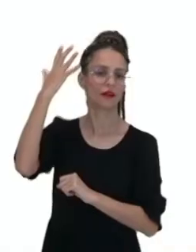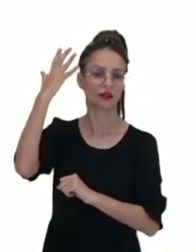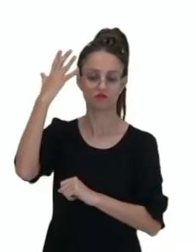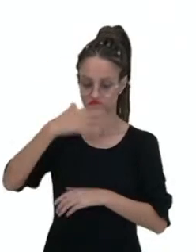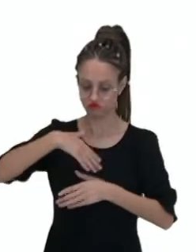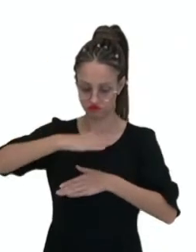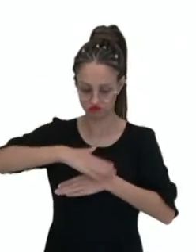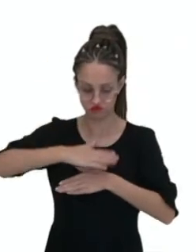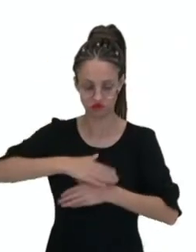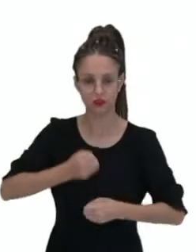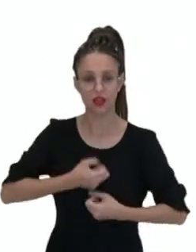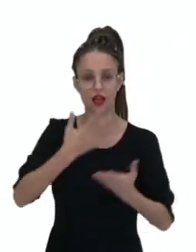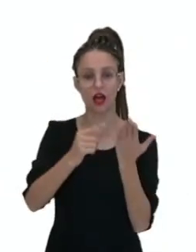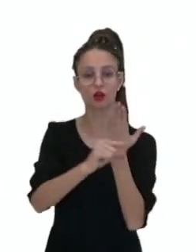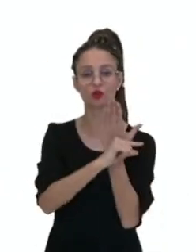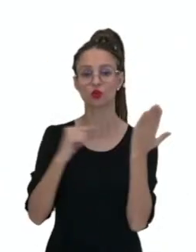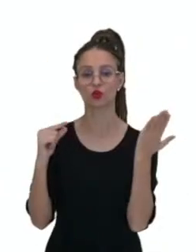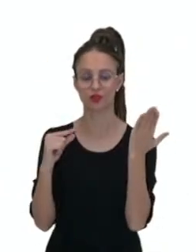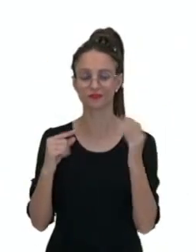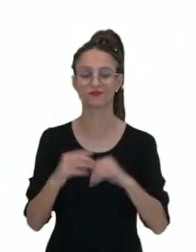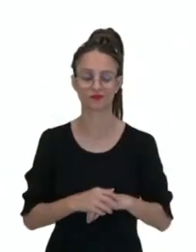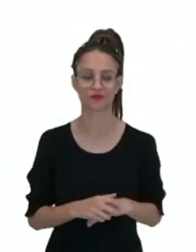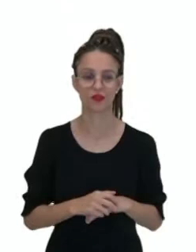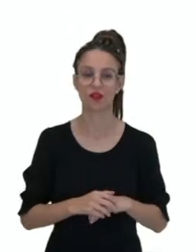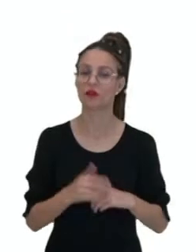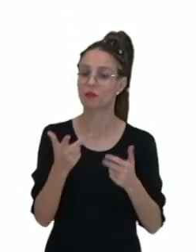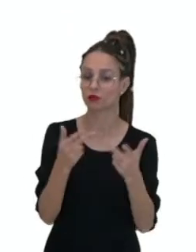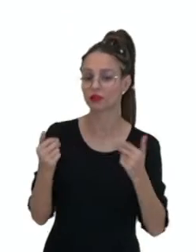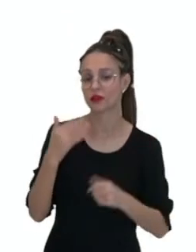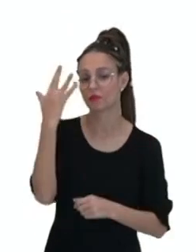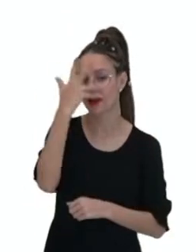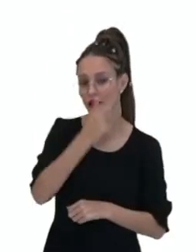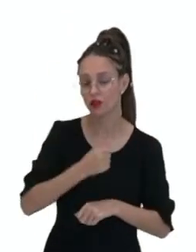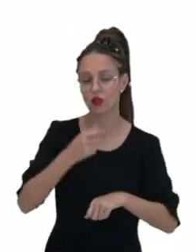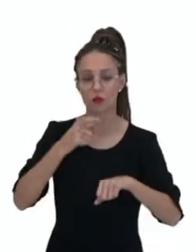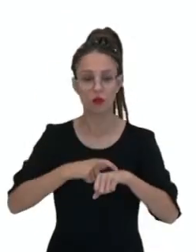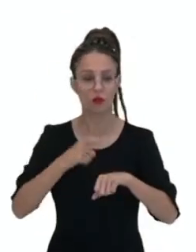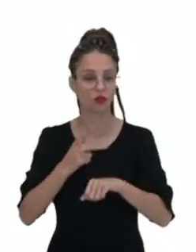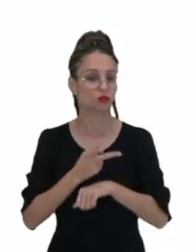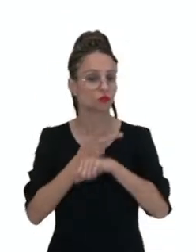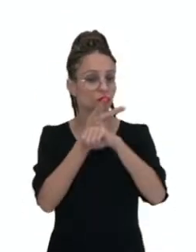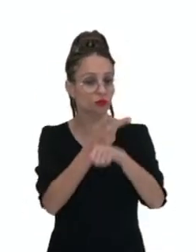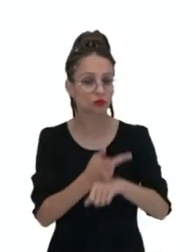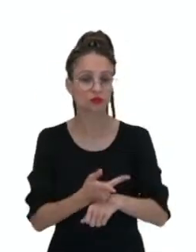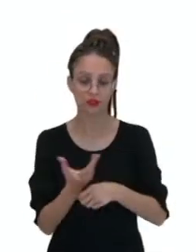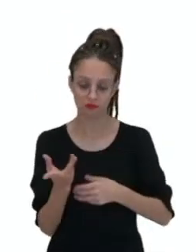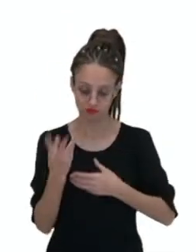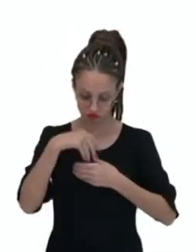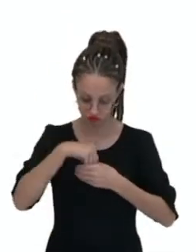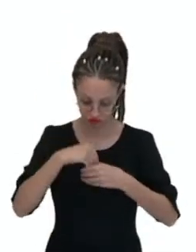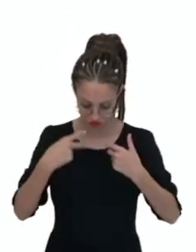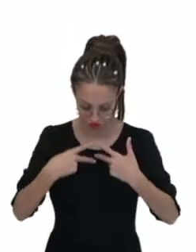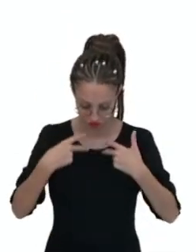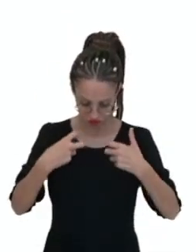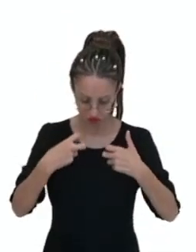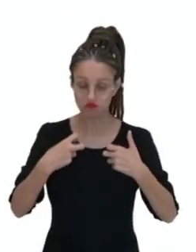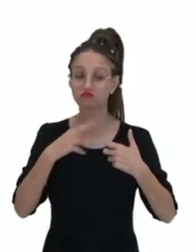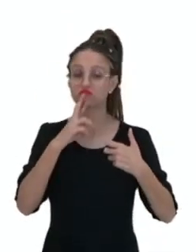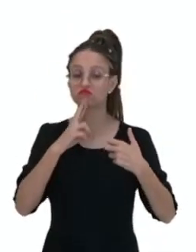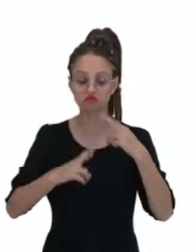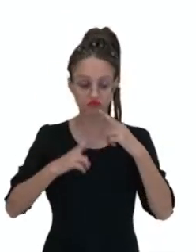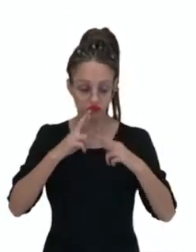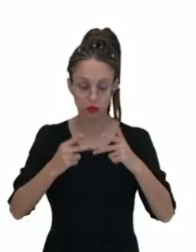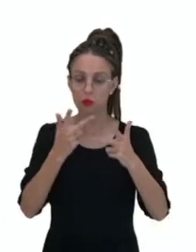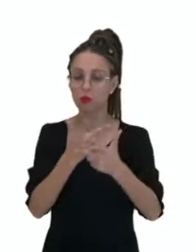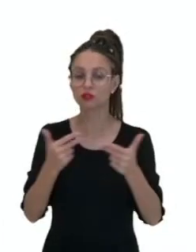poeta, desconhecido, né? Algo belo, o momento em que buscamos dentro de nós as respostas para as